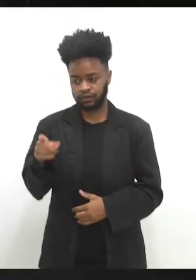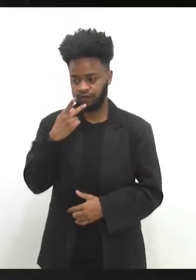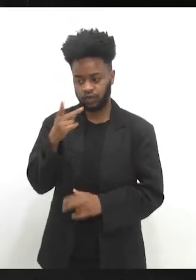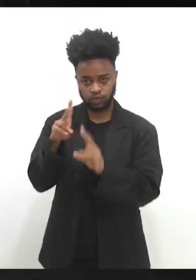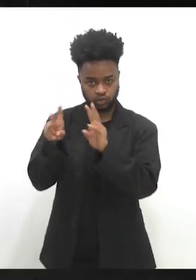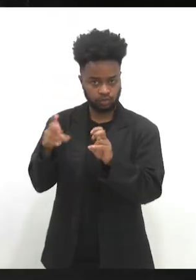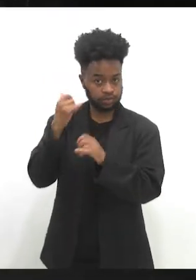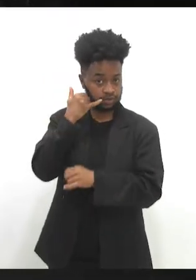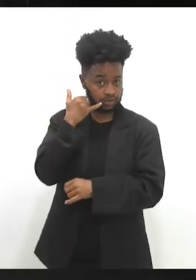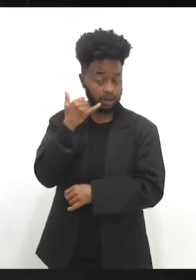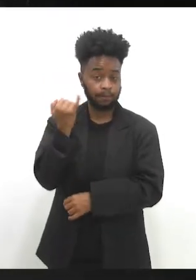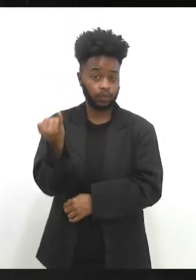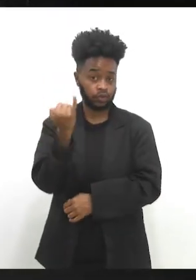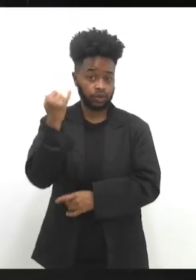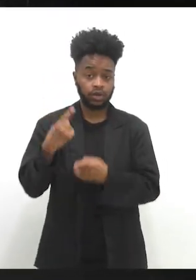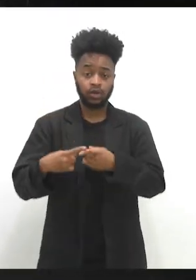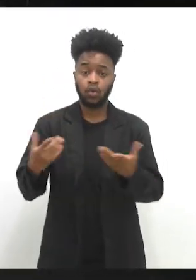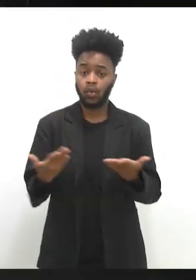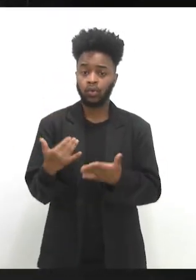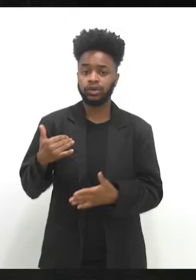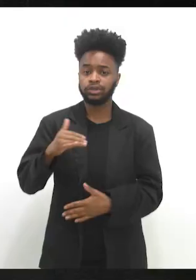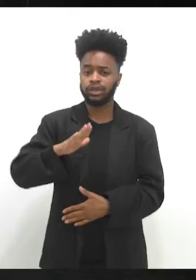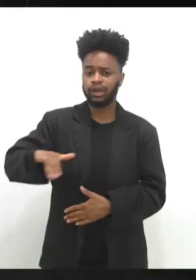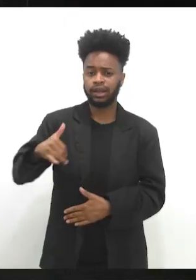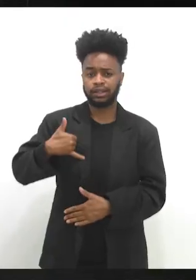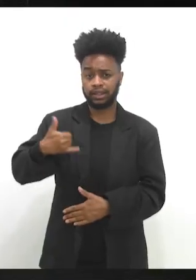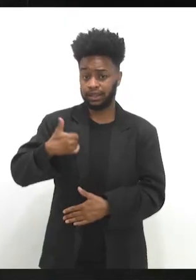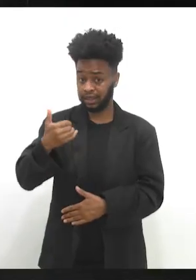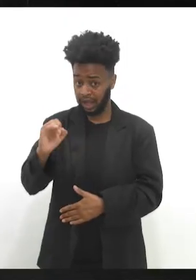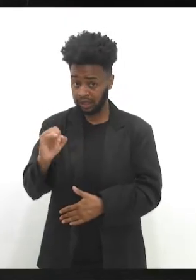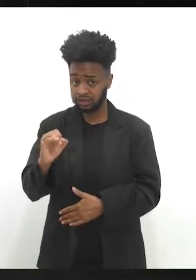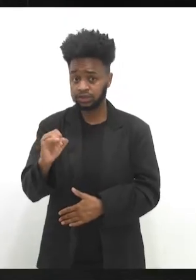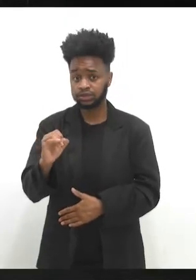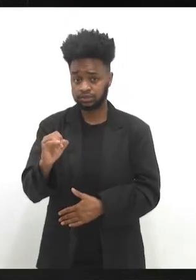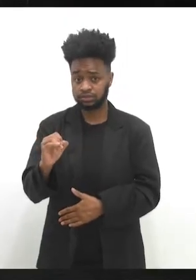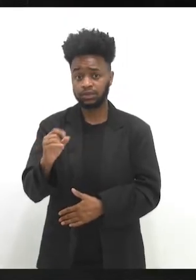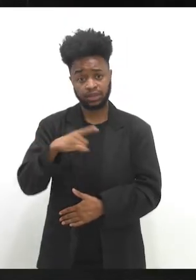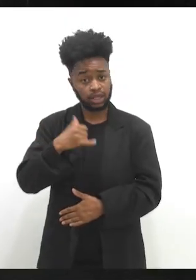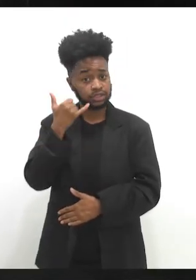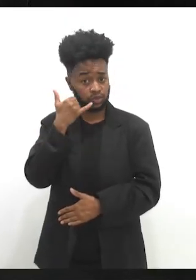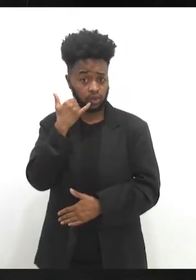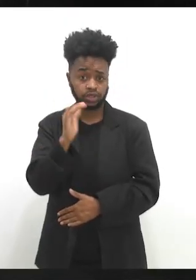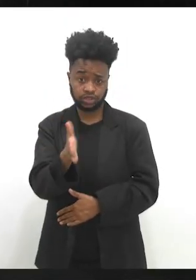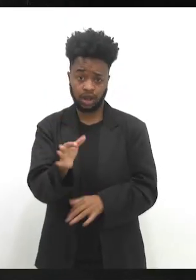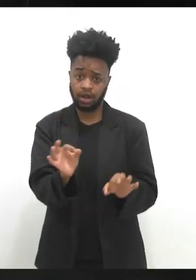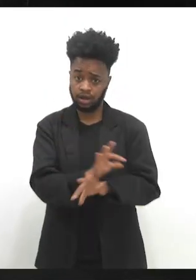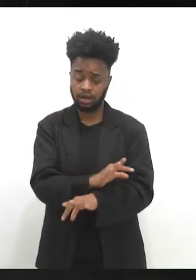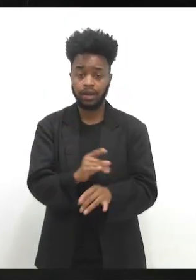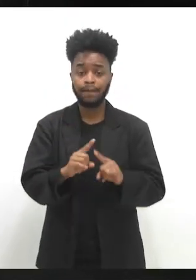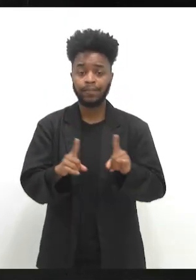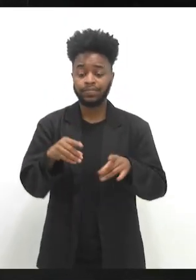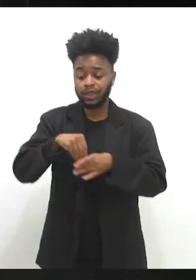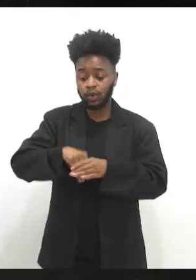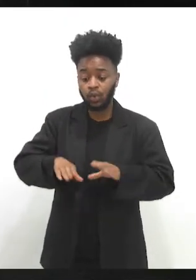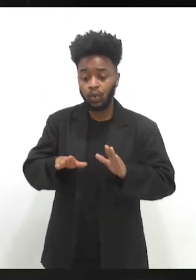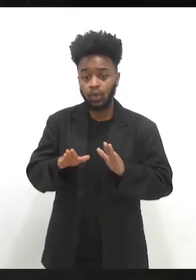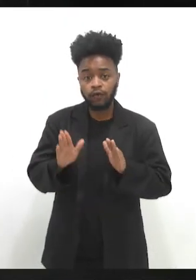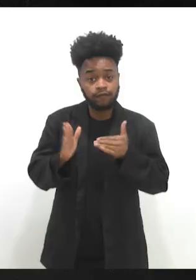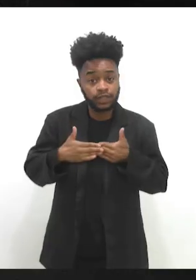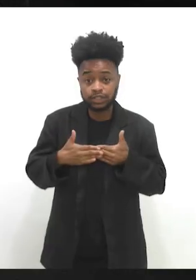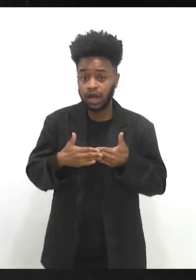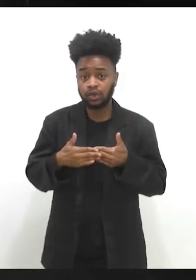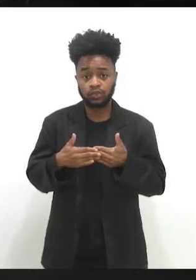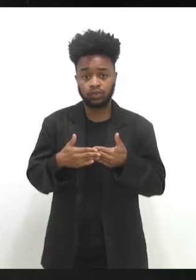que você tocou do celular é importantíssima, porque hoje crianças com 10 anos, que é criança, ela tem um celular. E aí ela fica no quarto dela com a